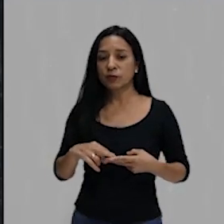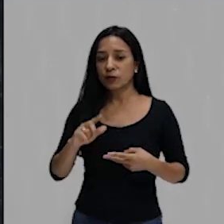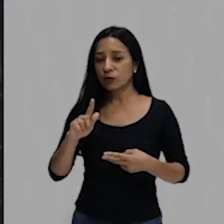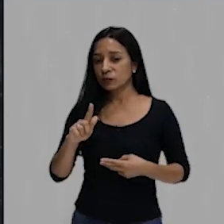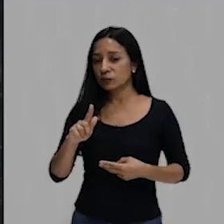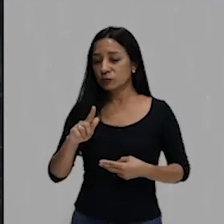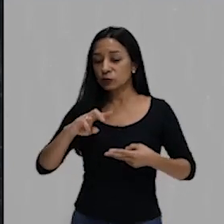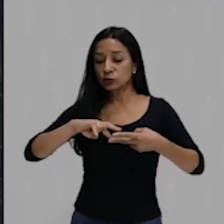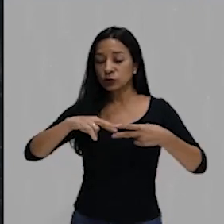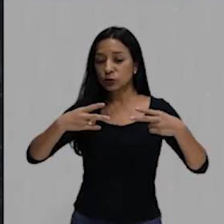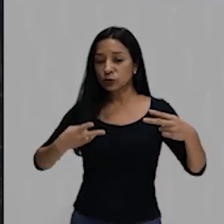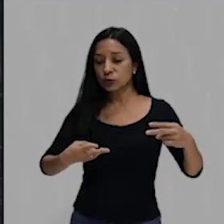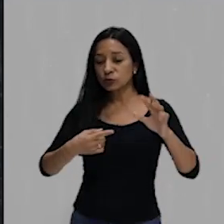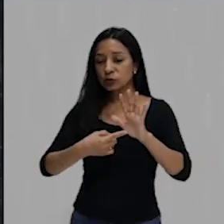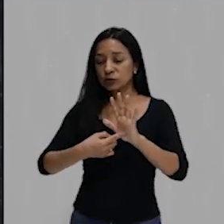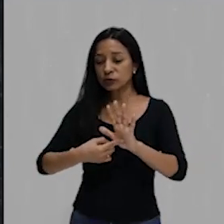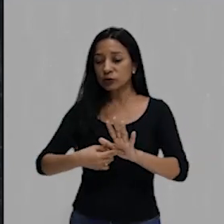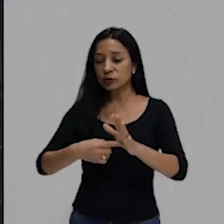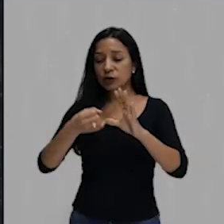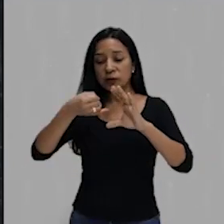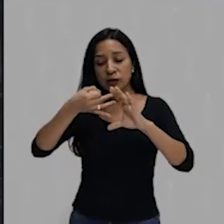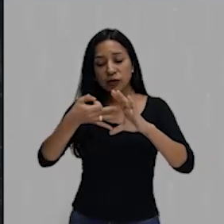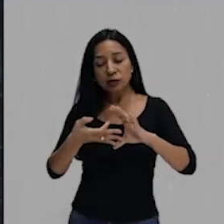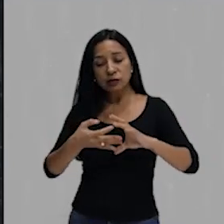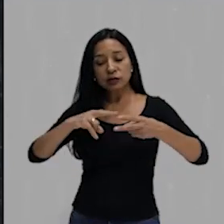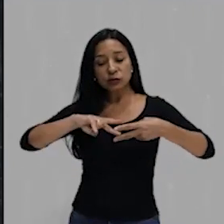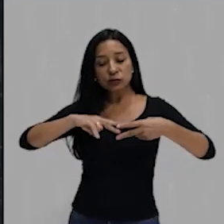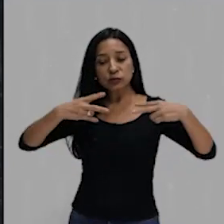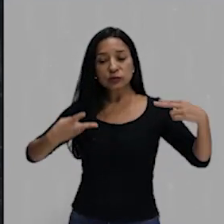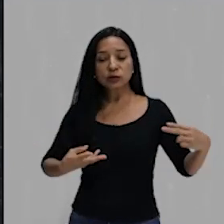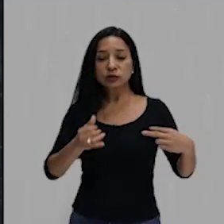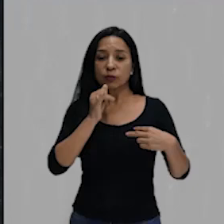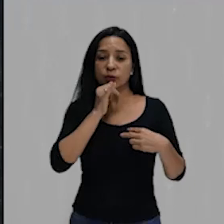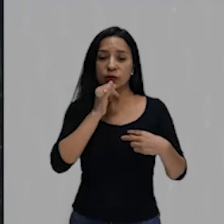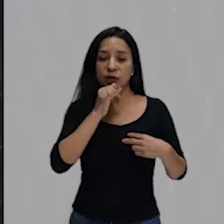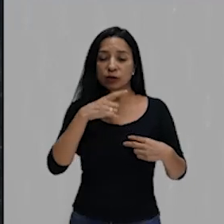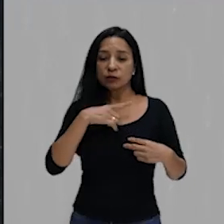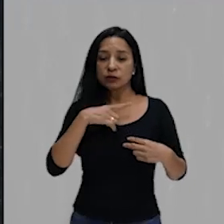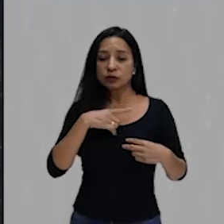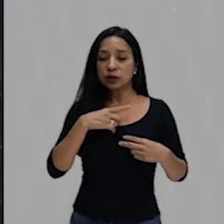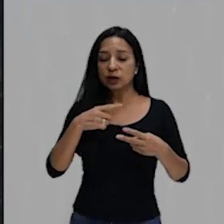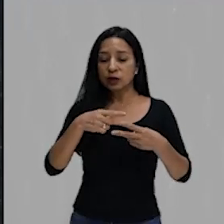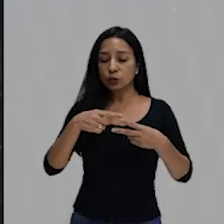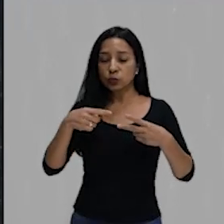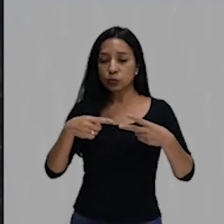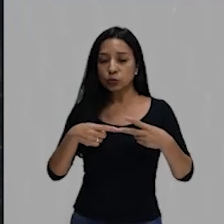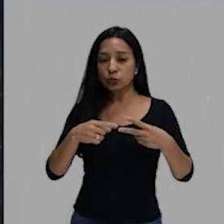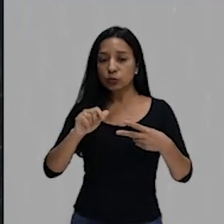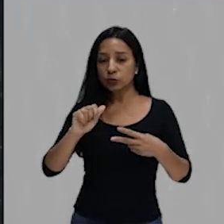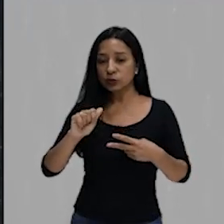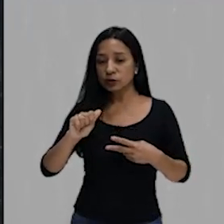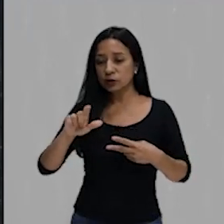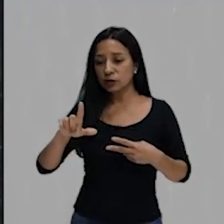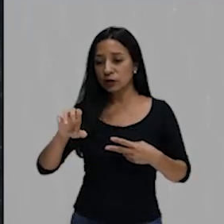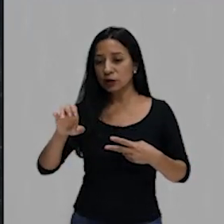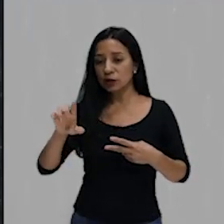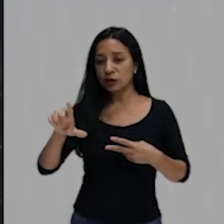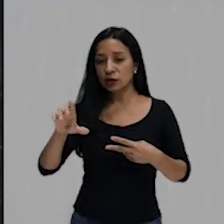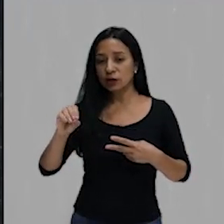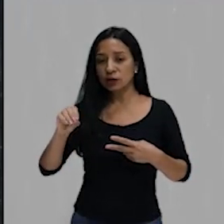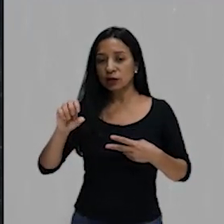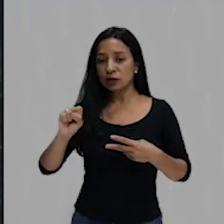genótipo expressa a característica genética. Por exemplo, nós temos dois alelos aqui para o chinchila que expressa